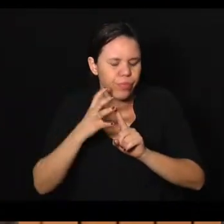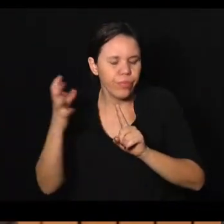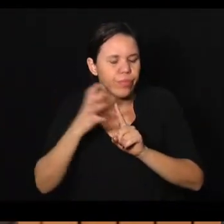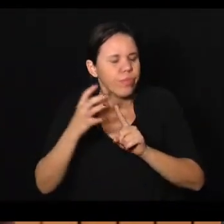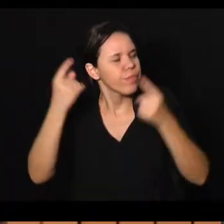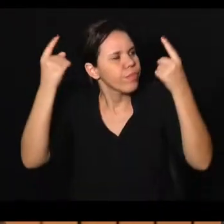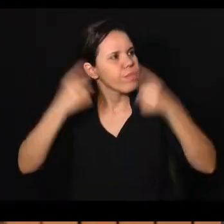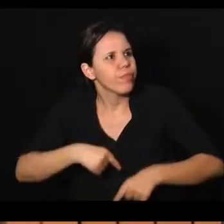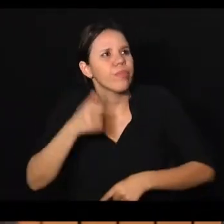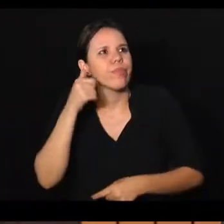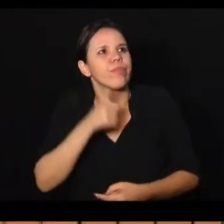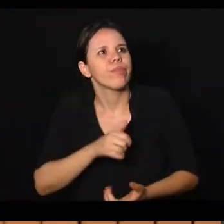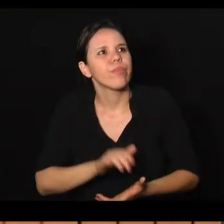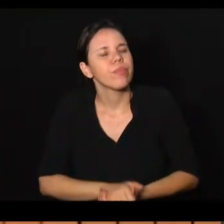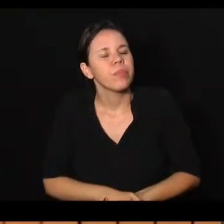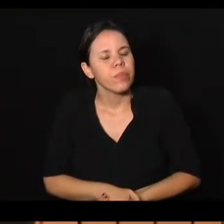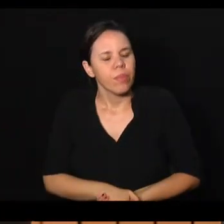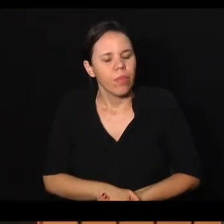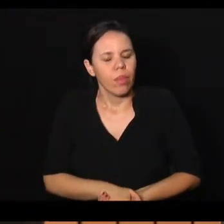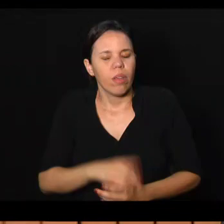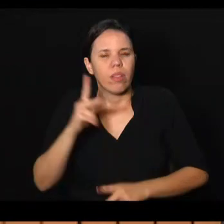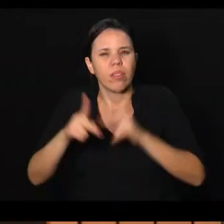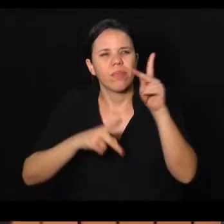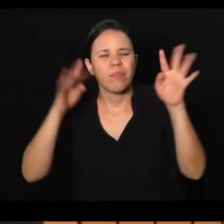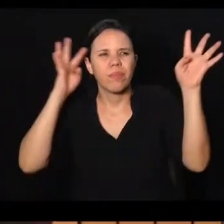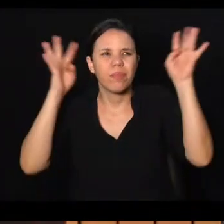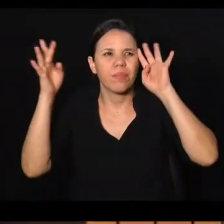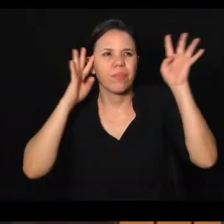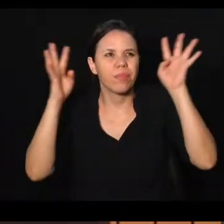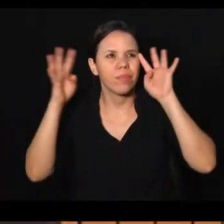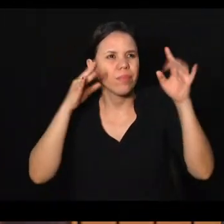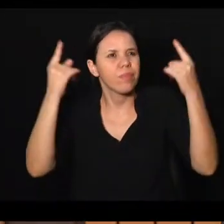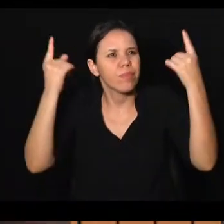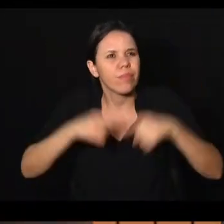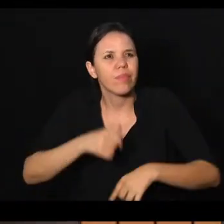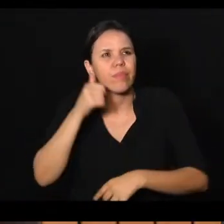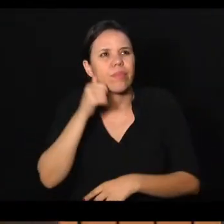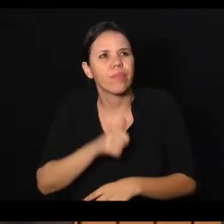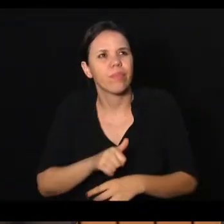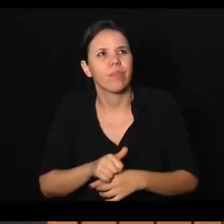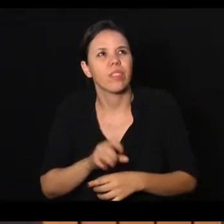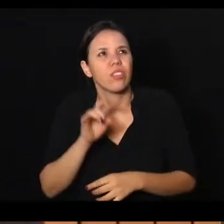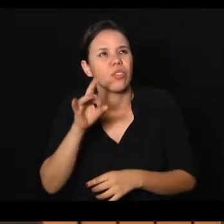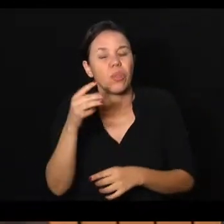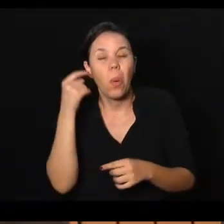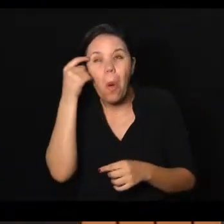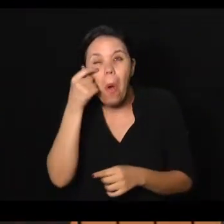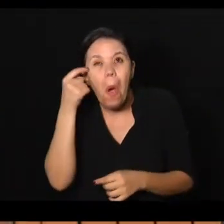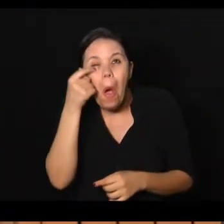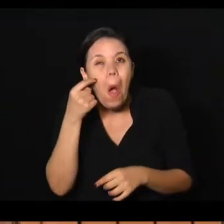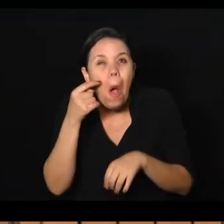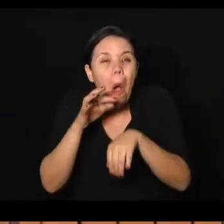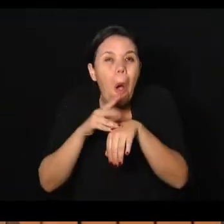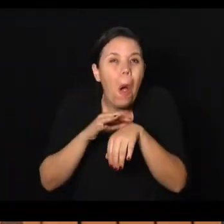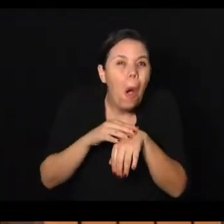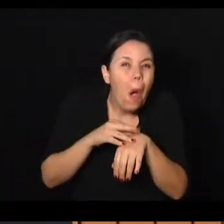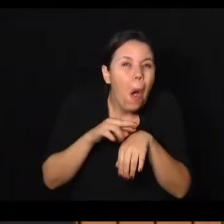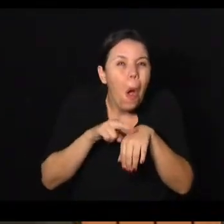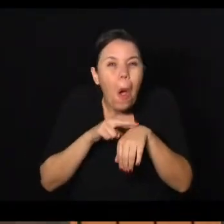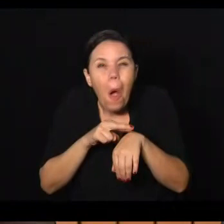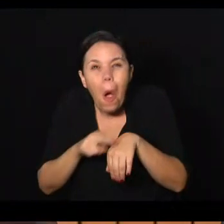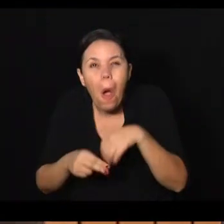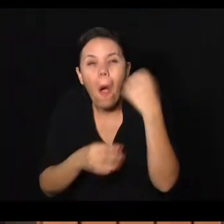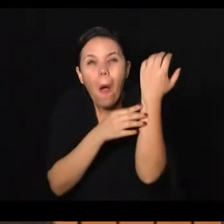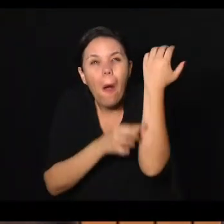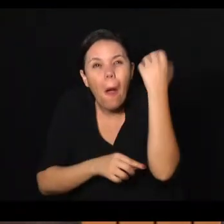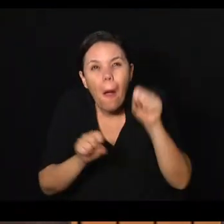contra a mulher, as pessoas têm no imaginário que a violência contra a mulher é apenas um olho roxo, um braço quebrado, uma